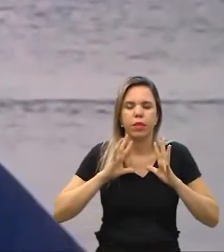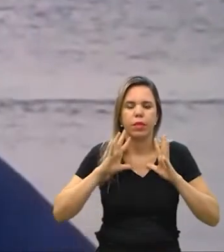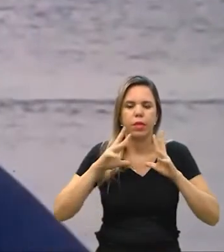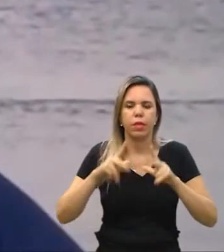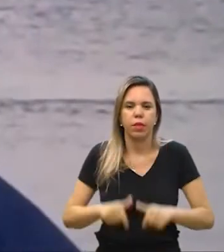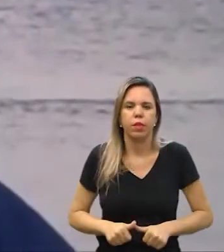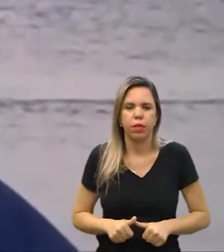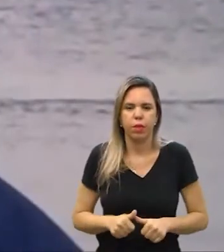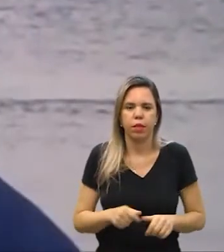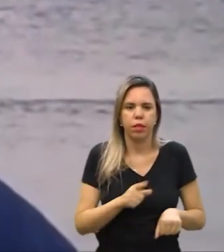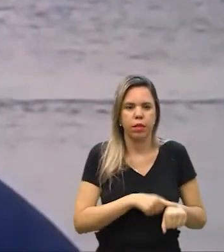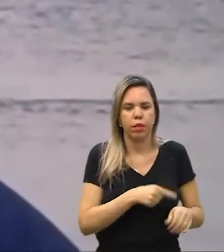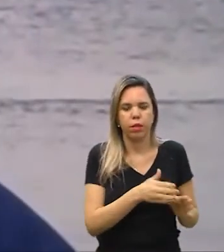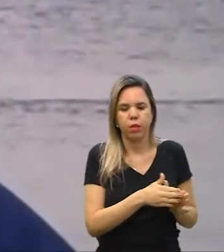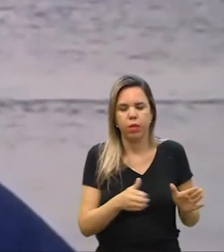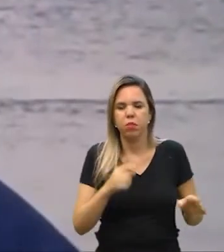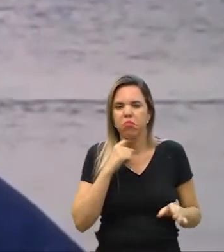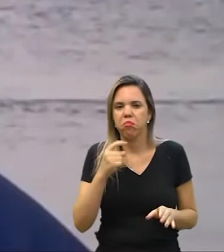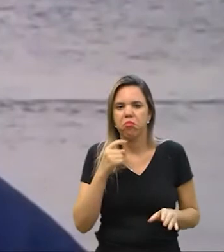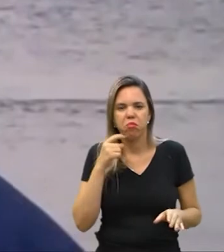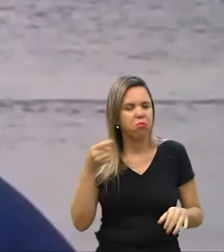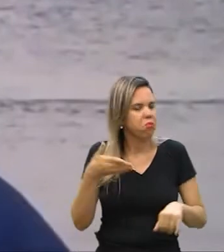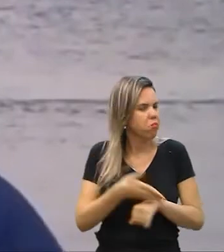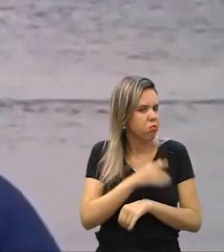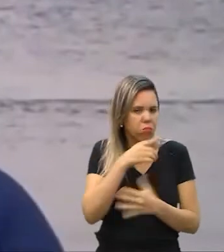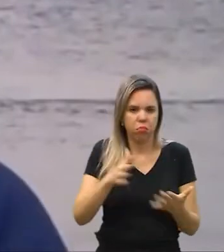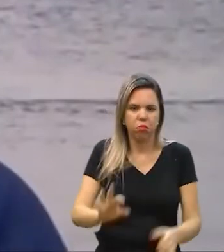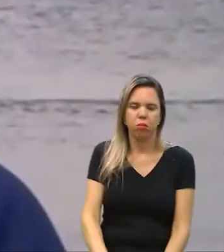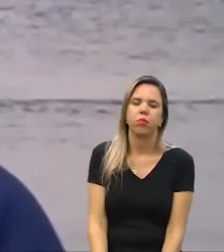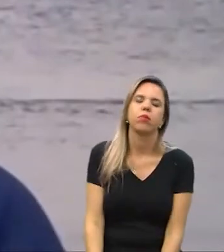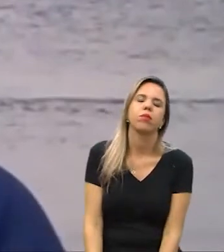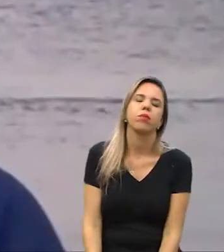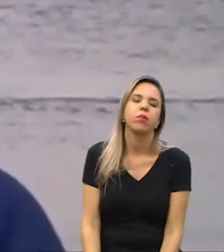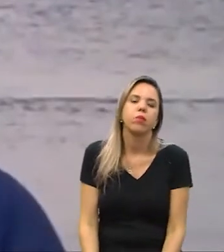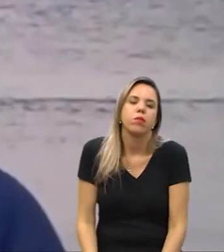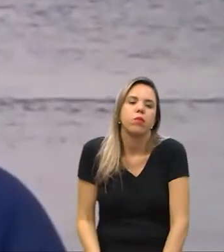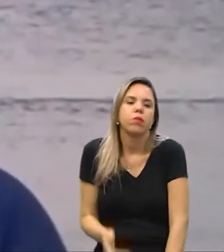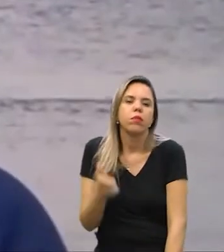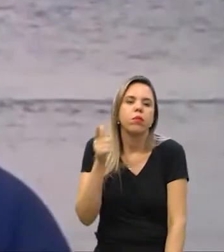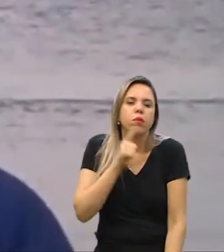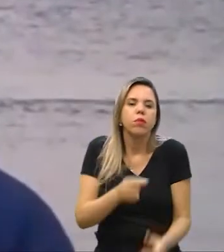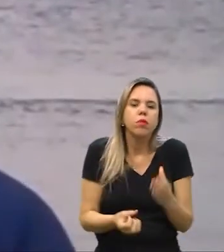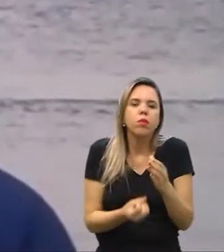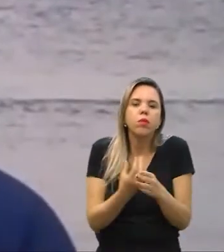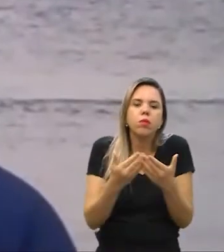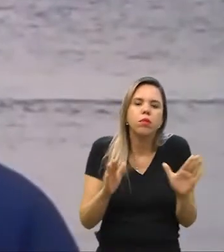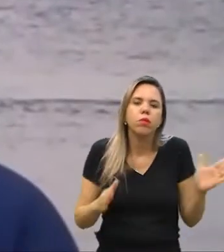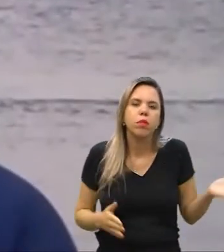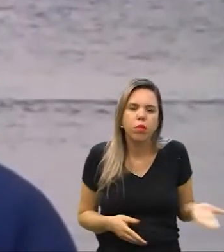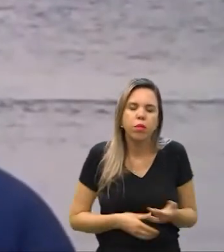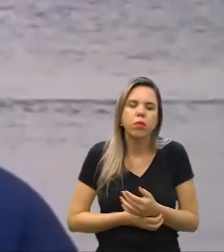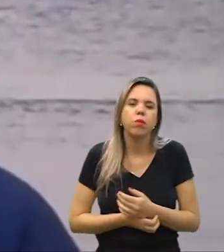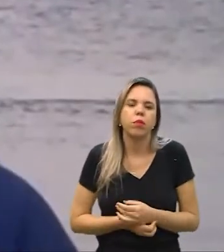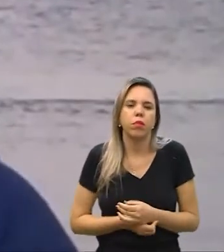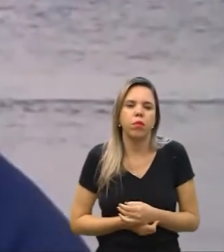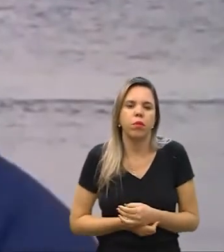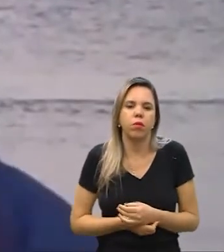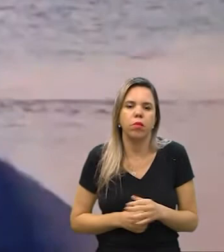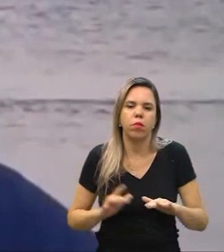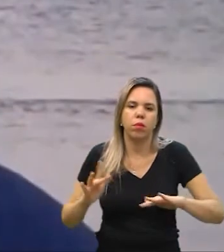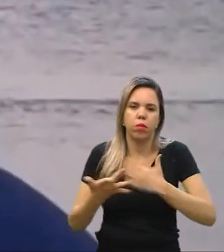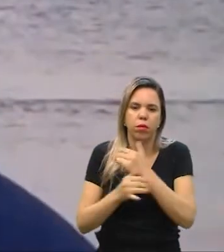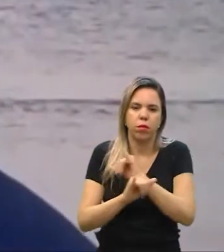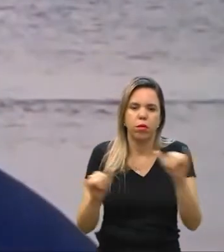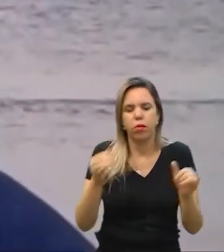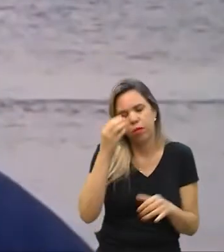limpada, teve um tempo, né, que ficou sem pessoas na praia, então ele conseguiu aparecer, e também com as redes